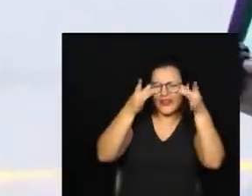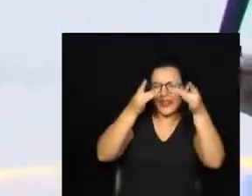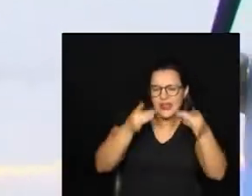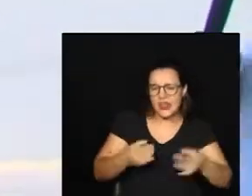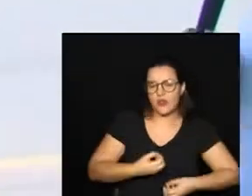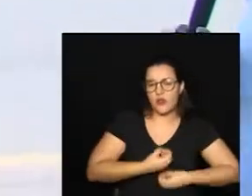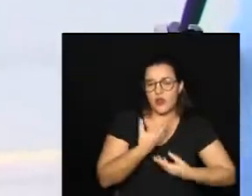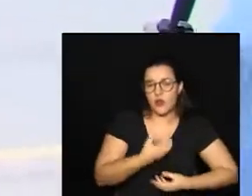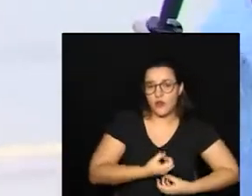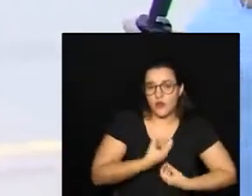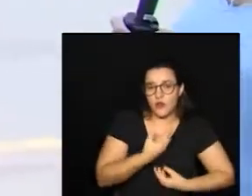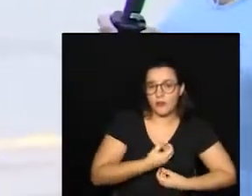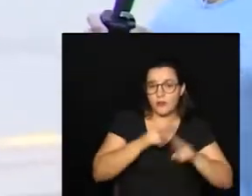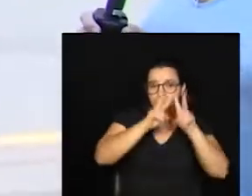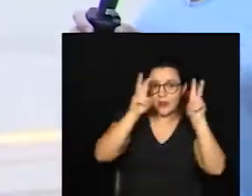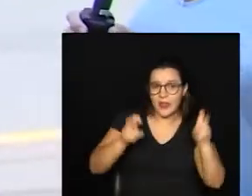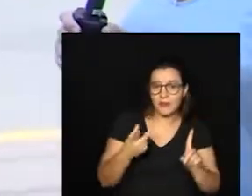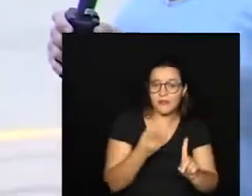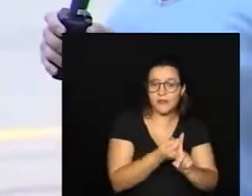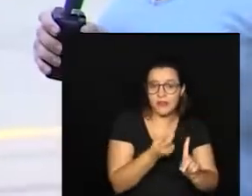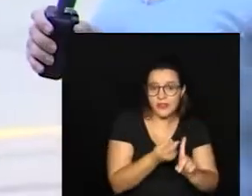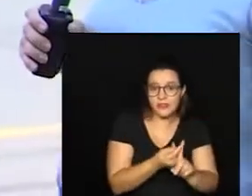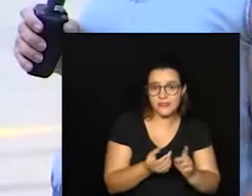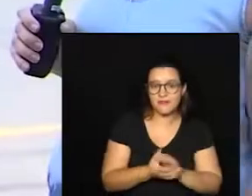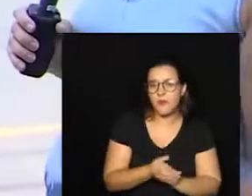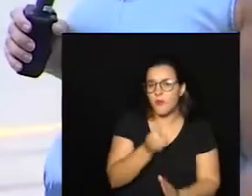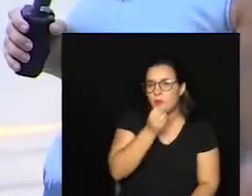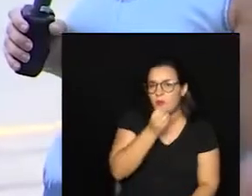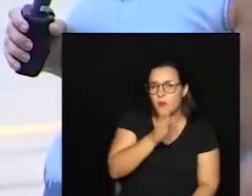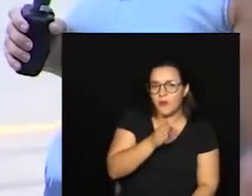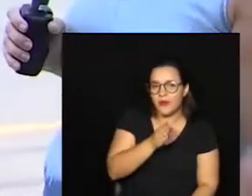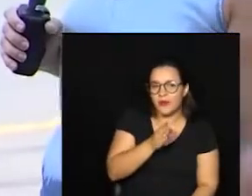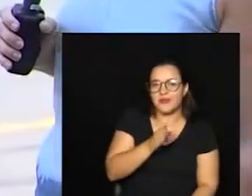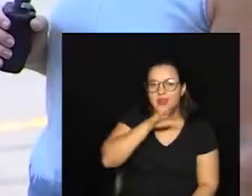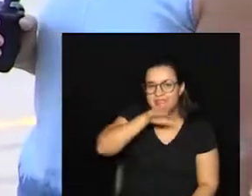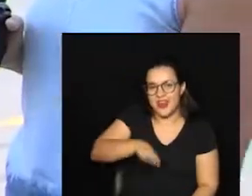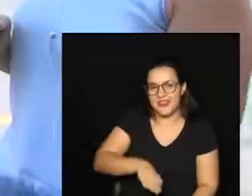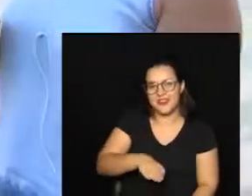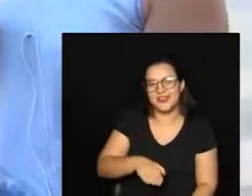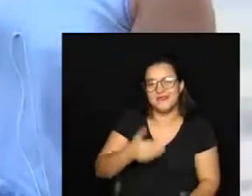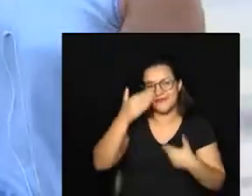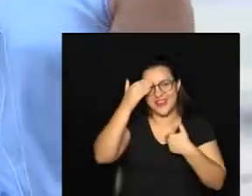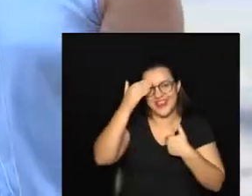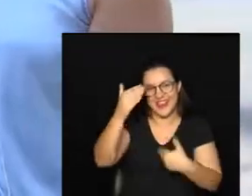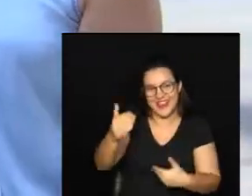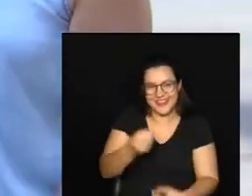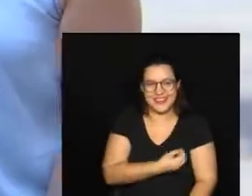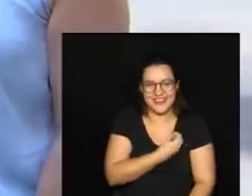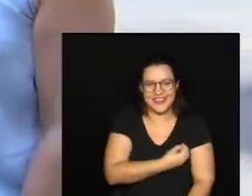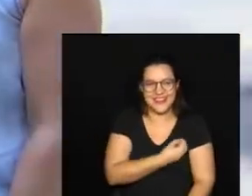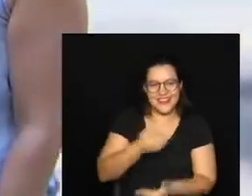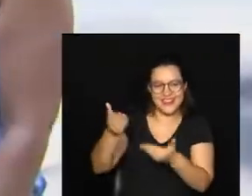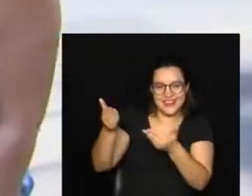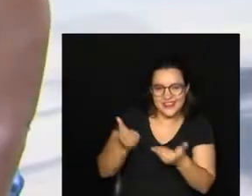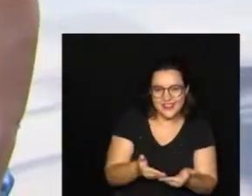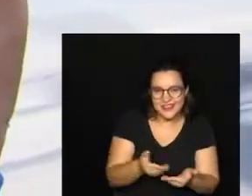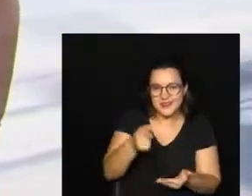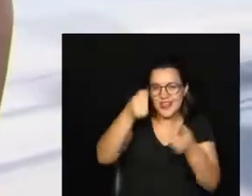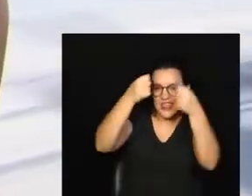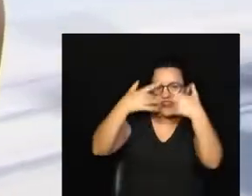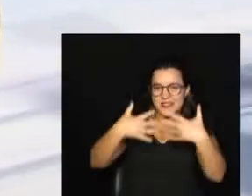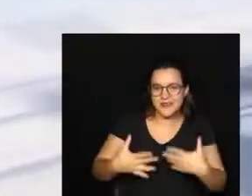a respeito dessa campanha? Ana, boa tarde, obrigado por comparecer aqui conosco, por prestar esses